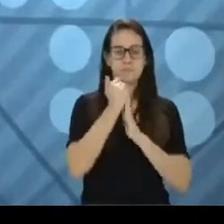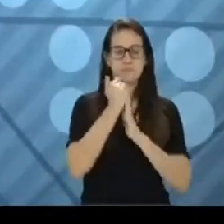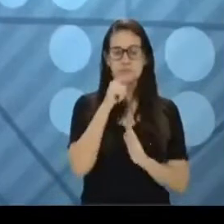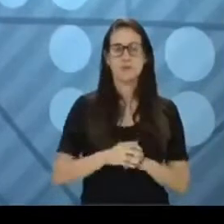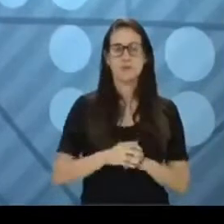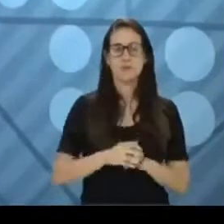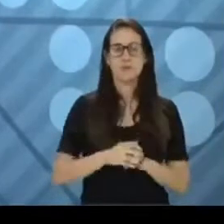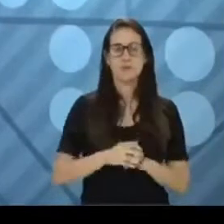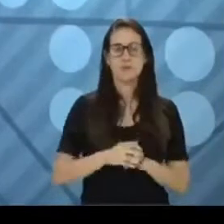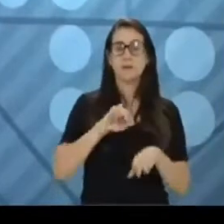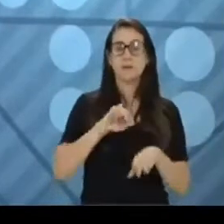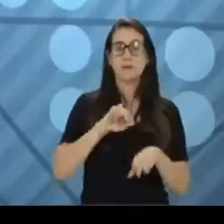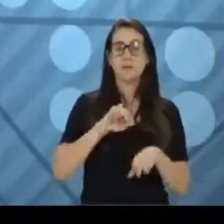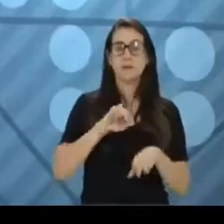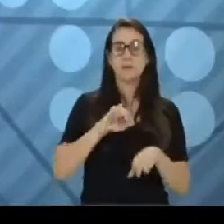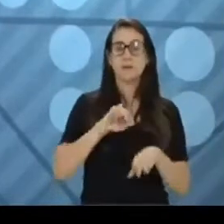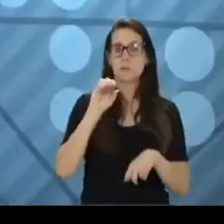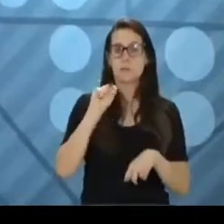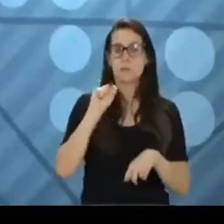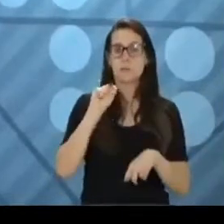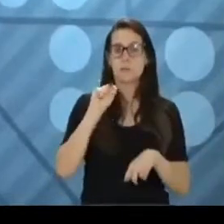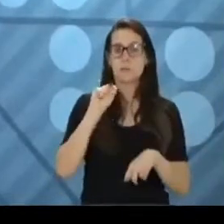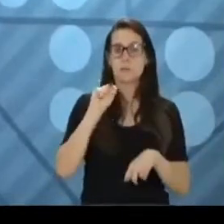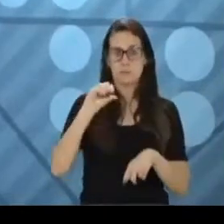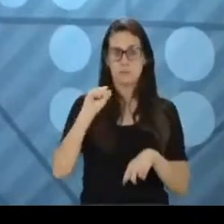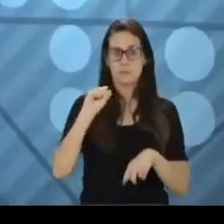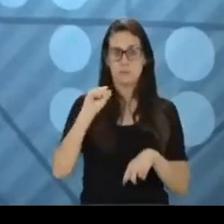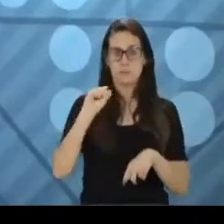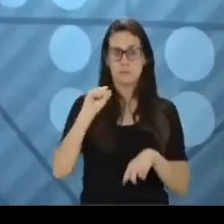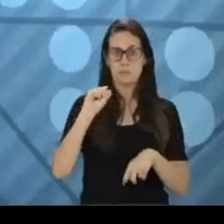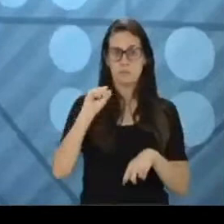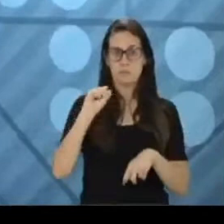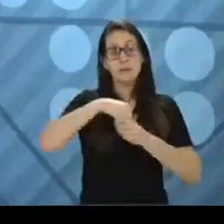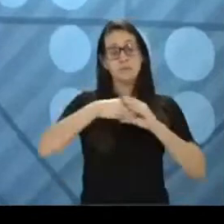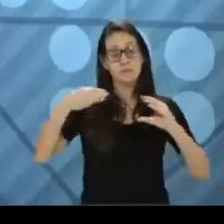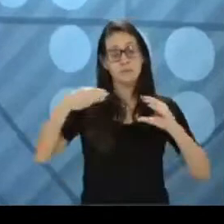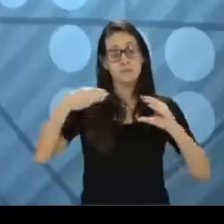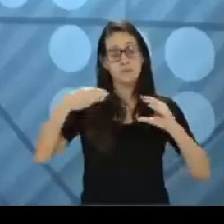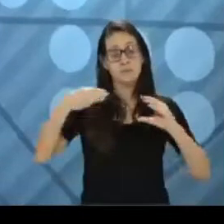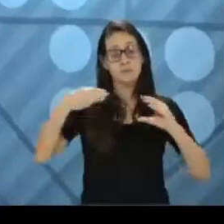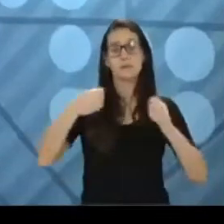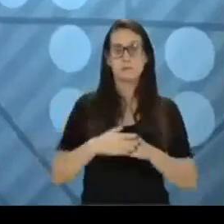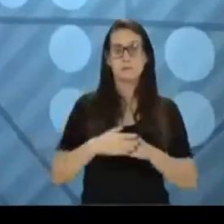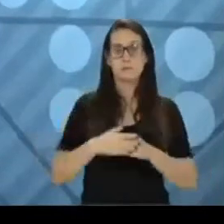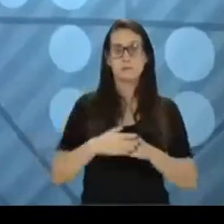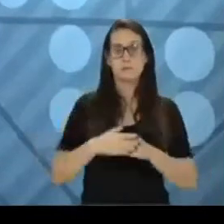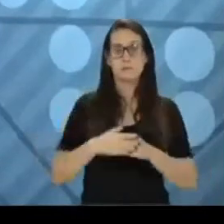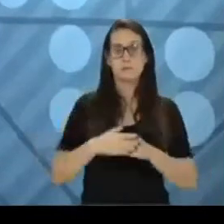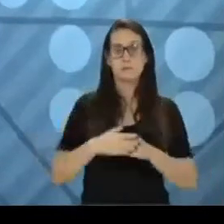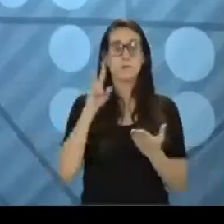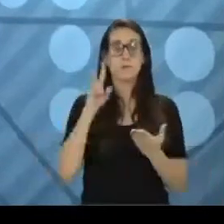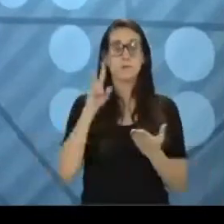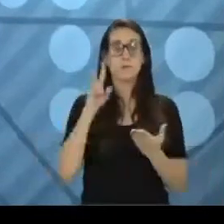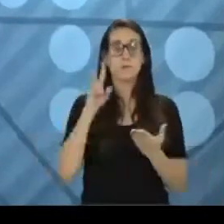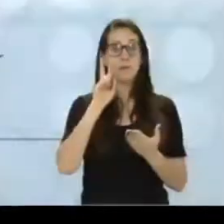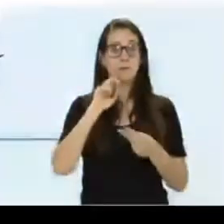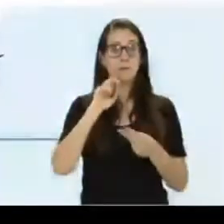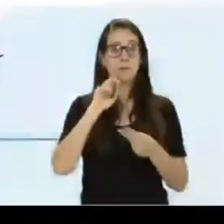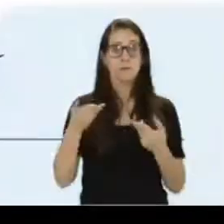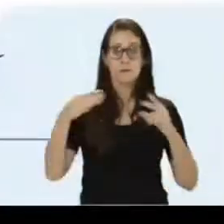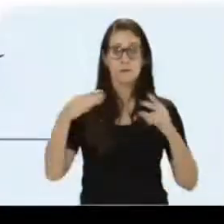água, e os ribossomos, então são as estruturas obrigatórias dessas células. Então agora nós vamos retomar a nossa célula